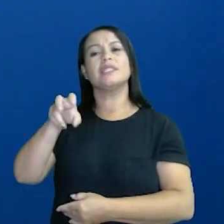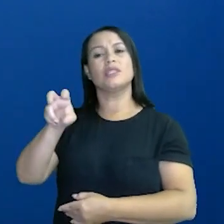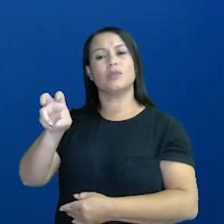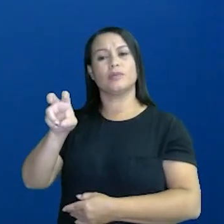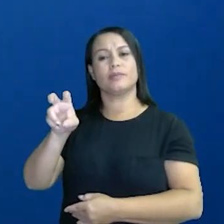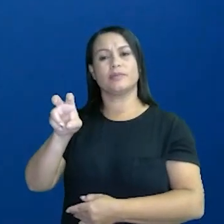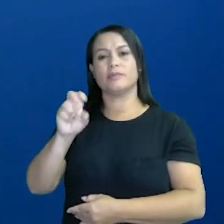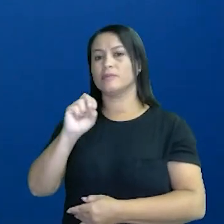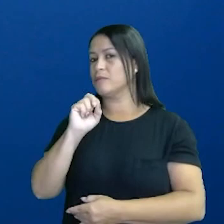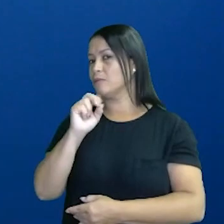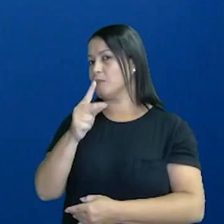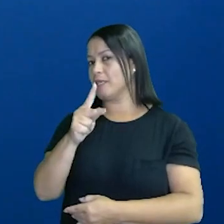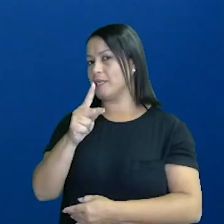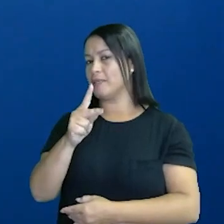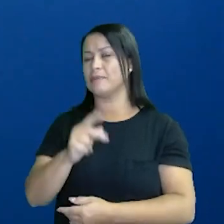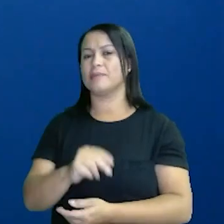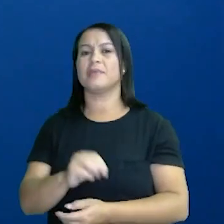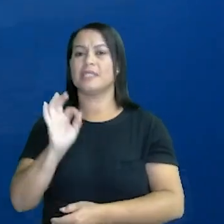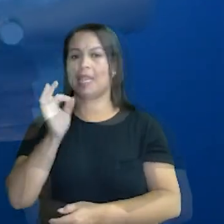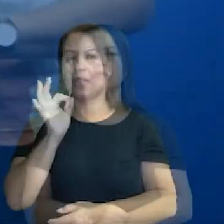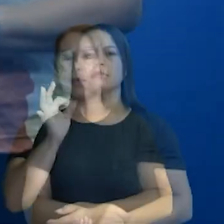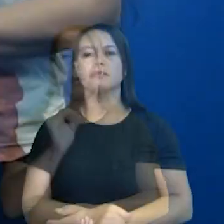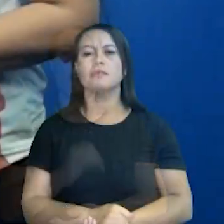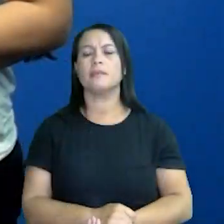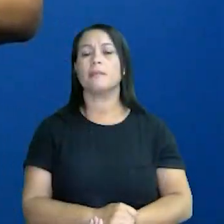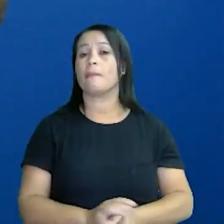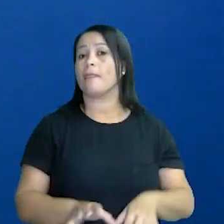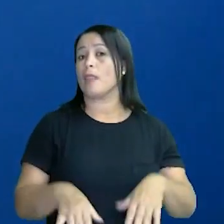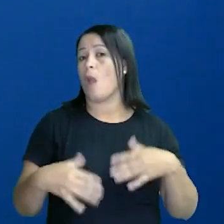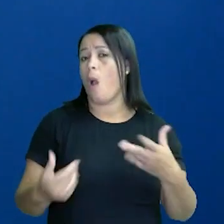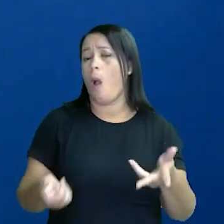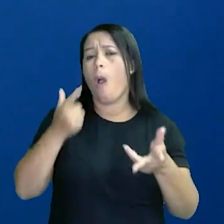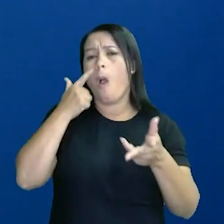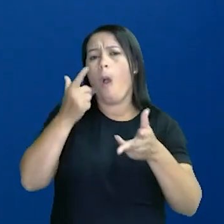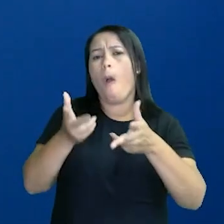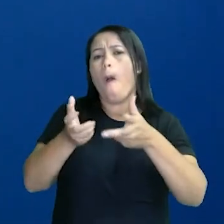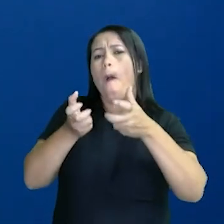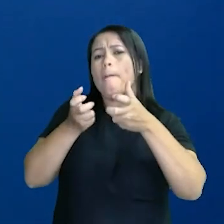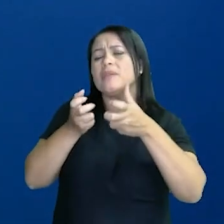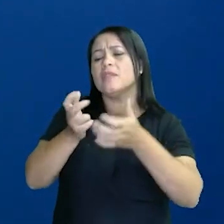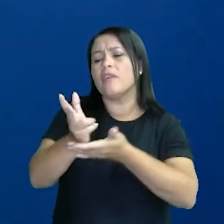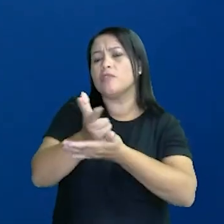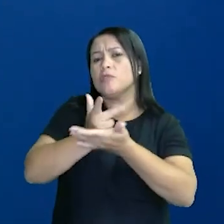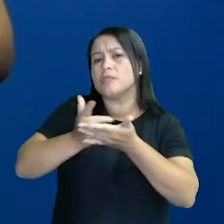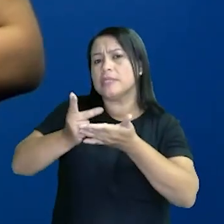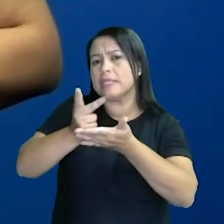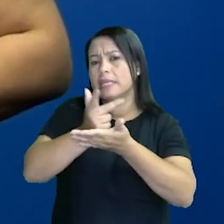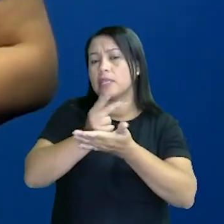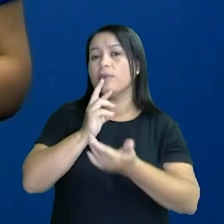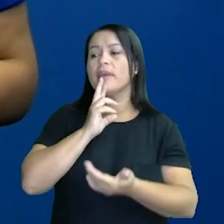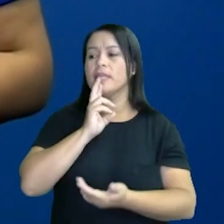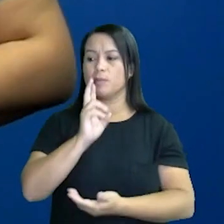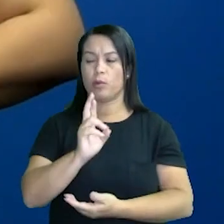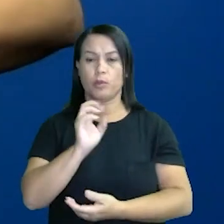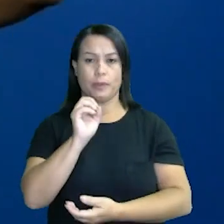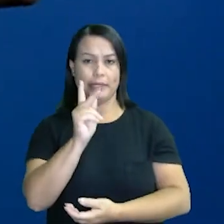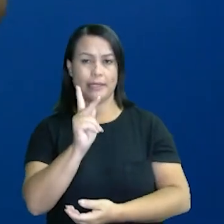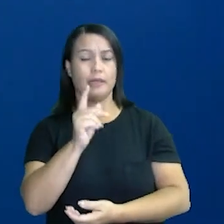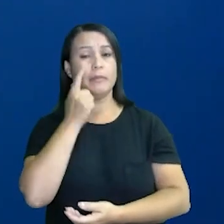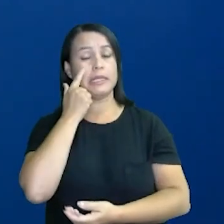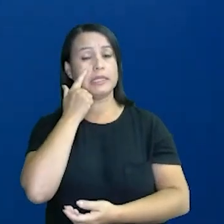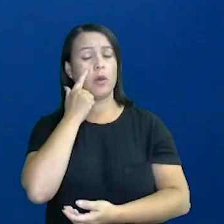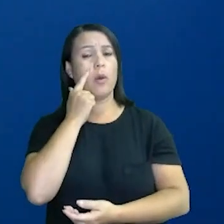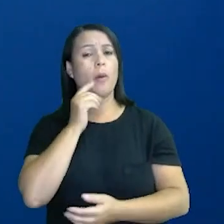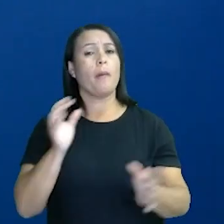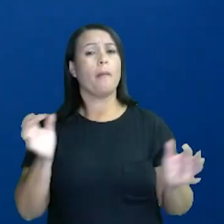2,5. Ok, pessoal? Certinho? Observe o desenho a seguir e responda, ok? Então,